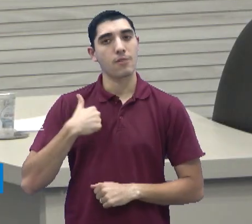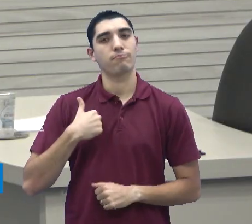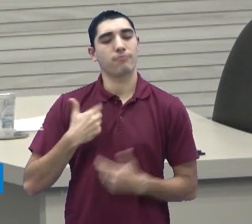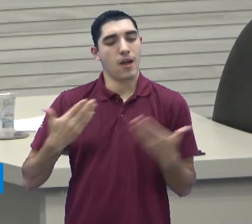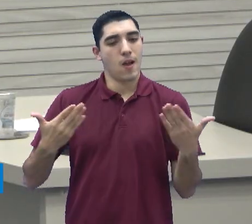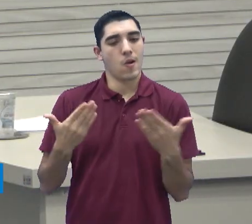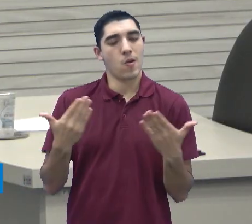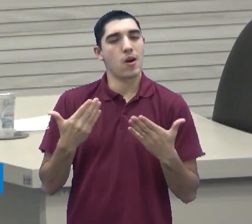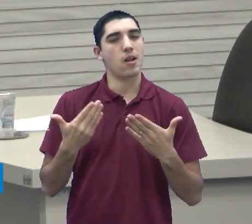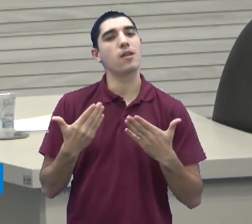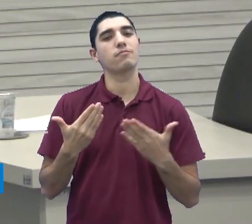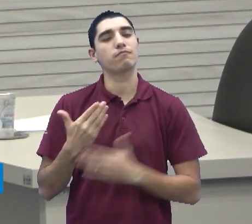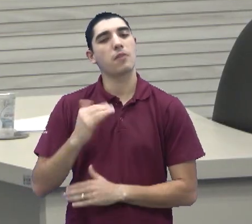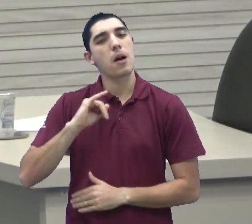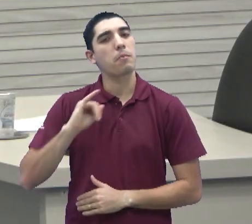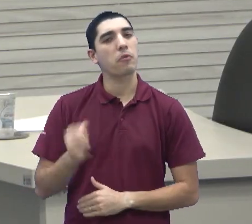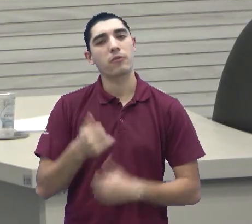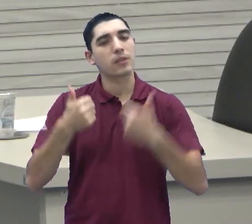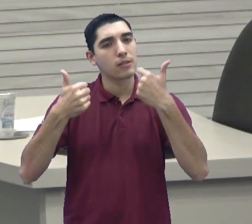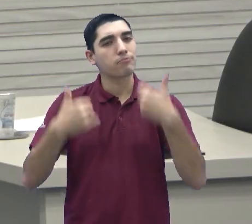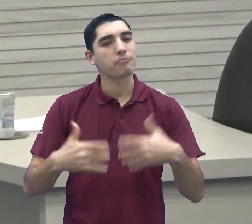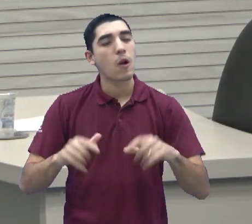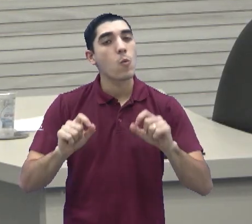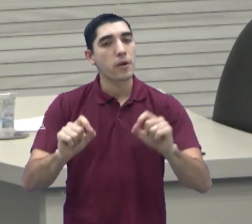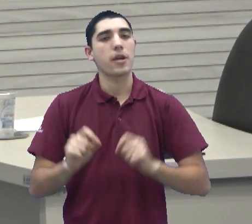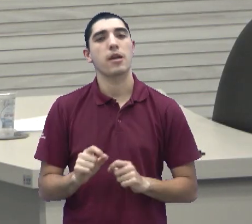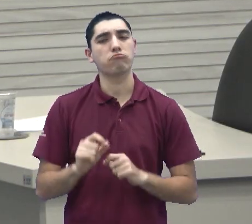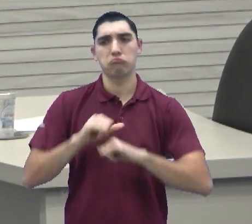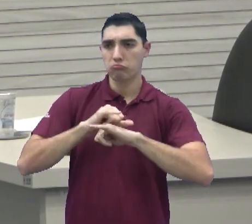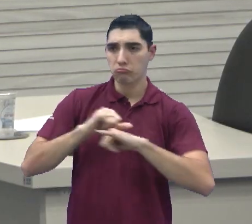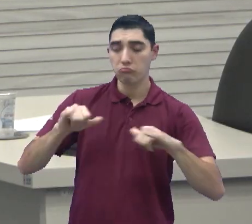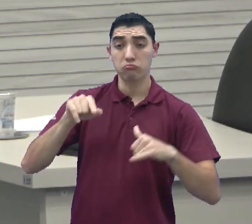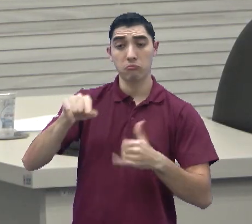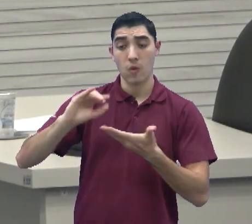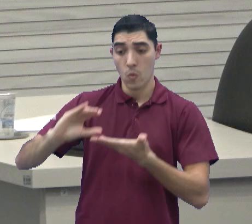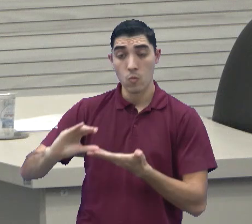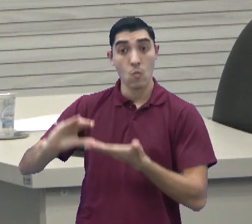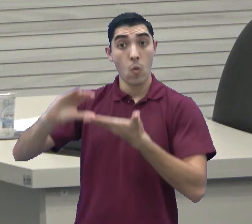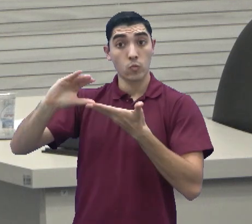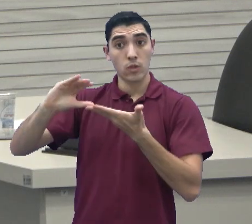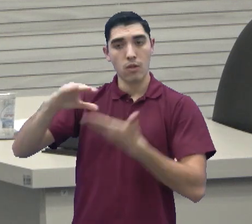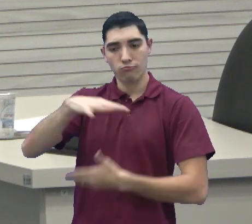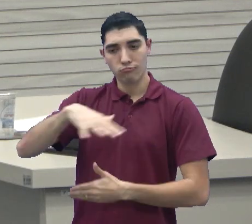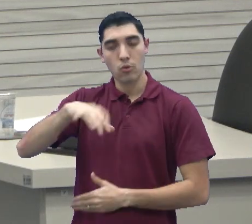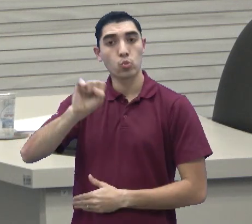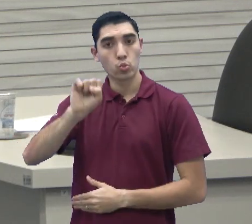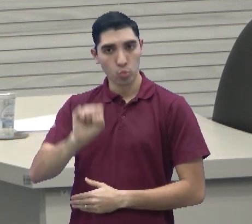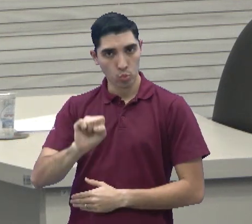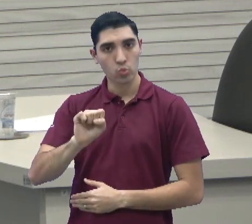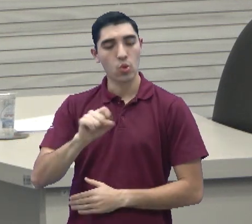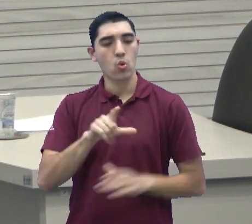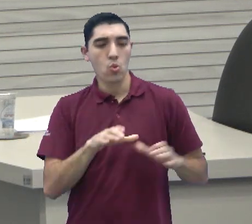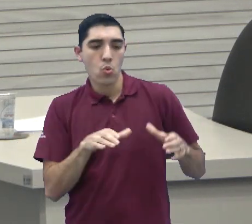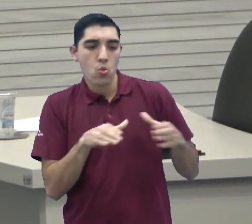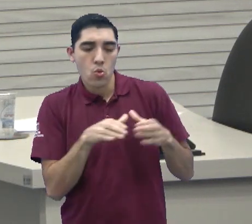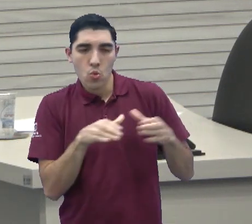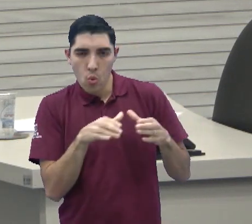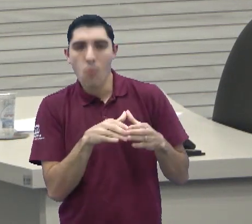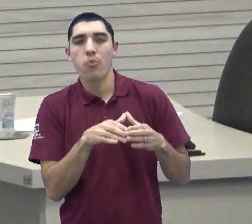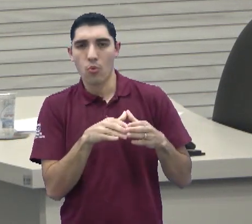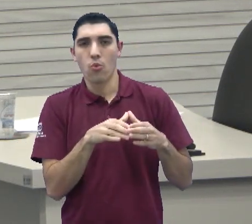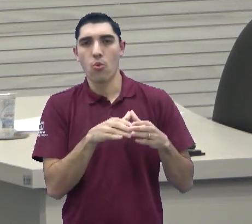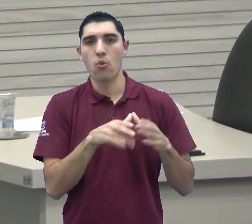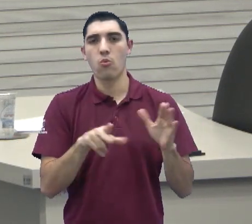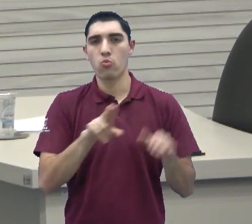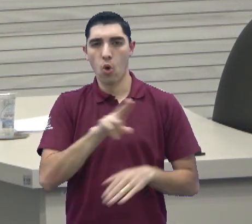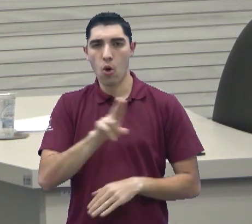oportunidade de parabenizar o Conselho Central Sul, né, os vicentinos da região sul, que